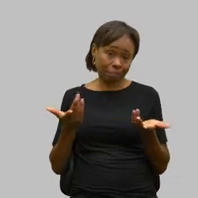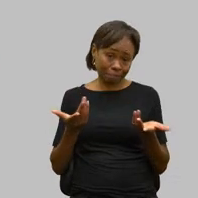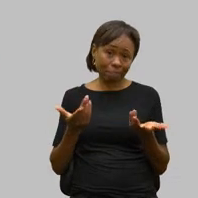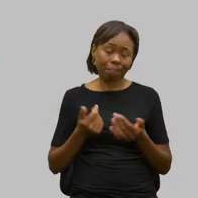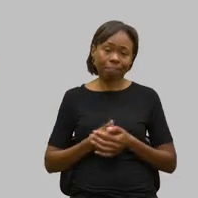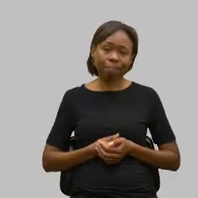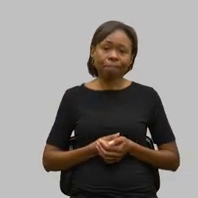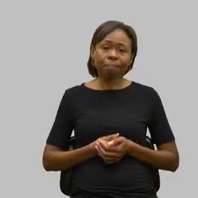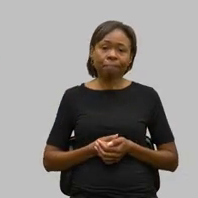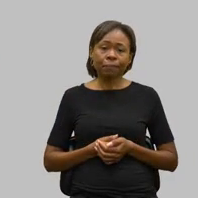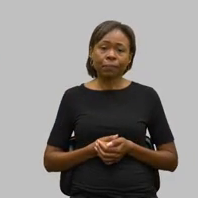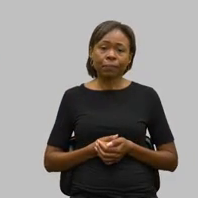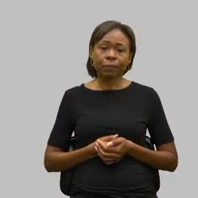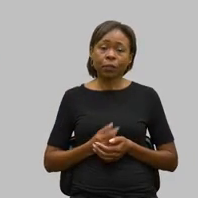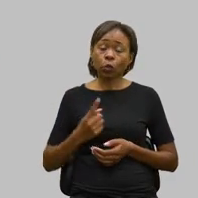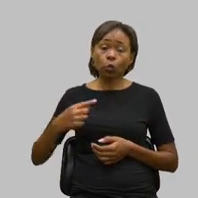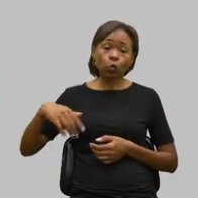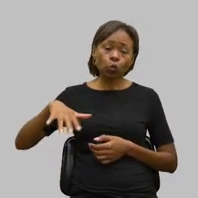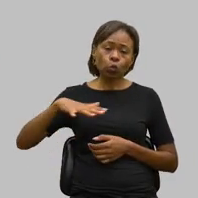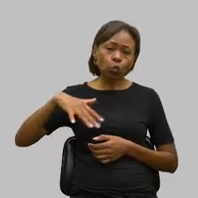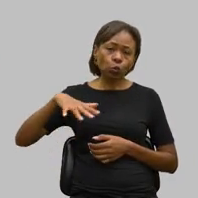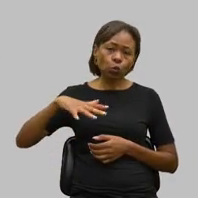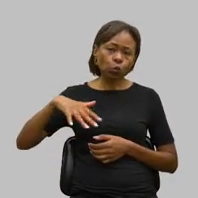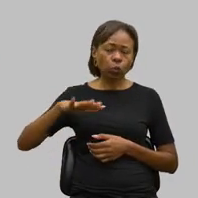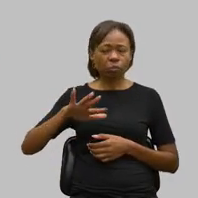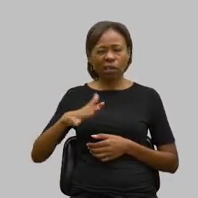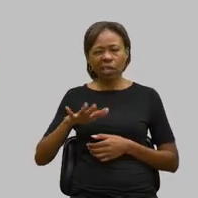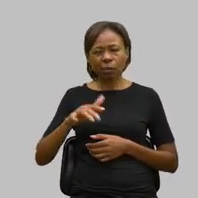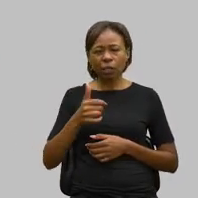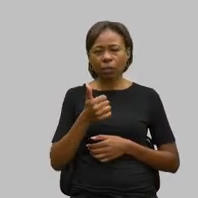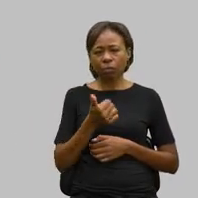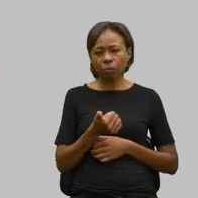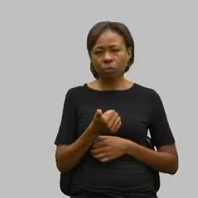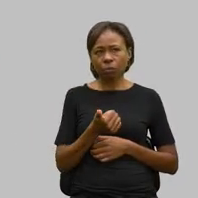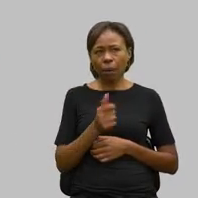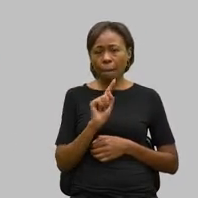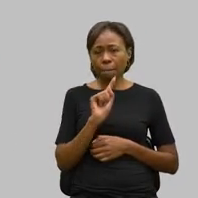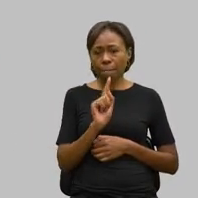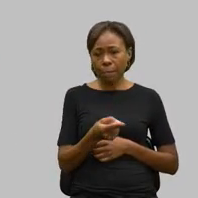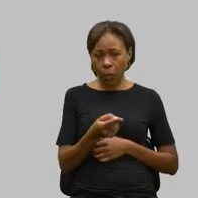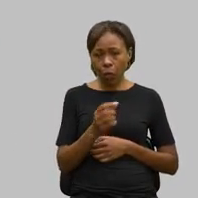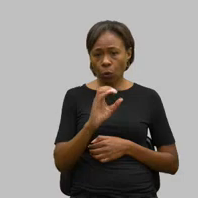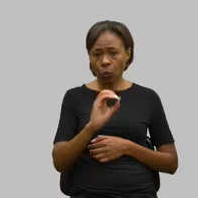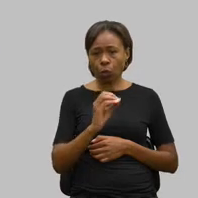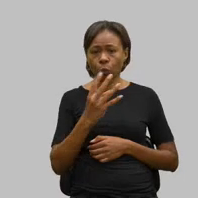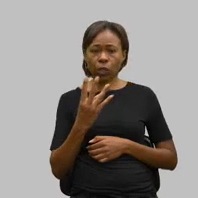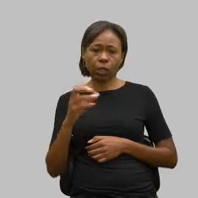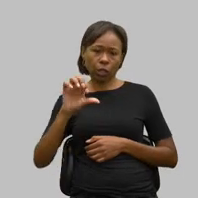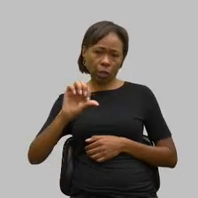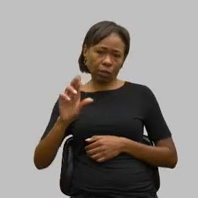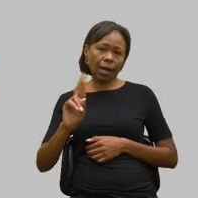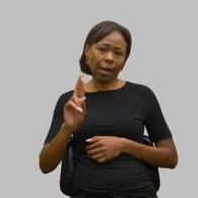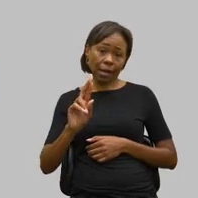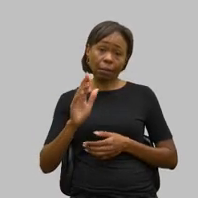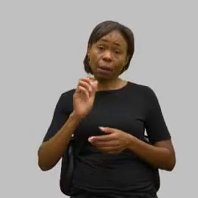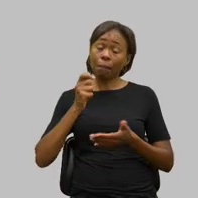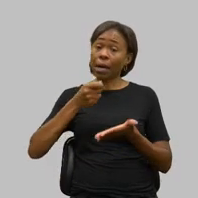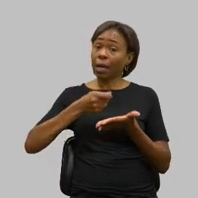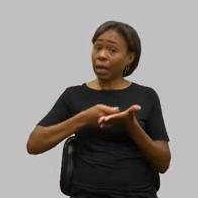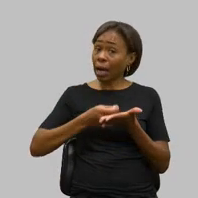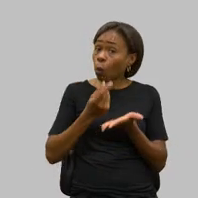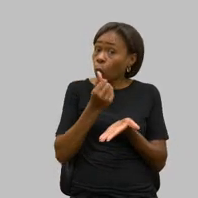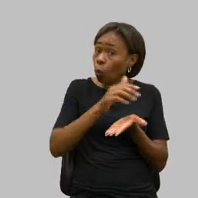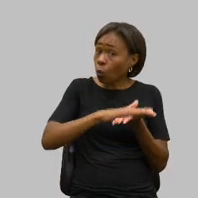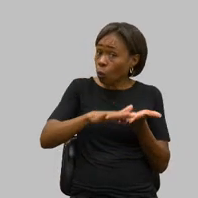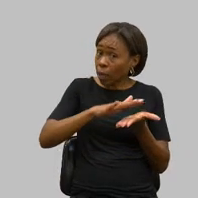Isso aí fica mais ou menos por R$.049,00 para pagar o custo do procedimento, que o hospital